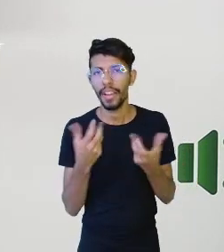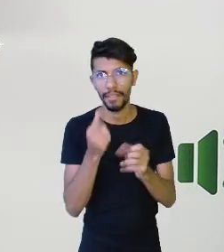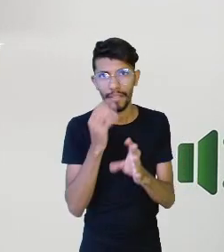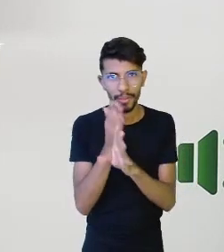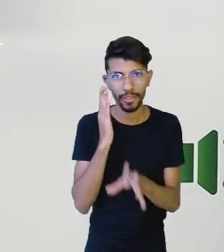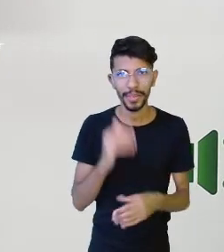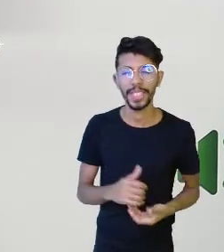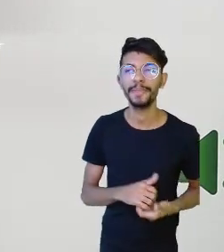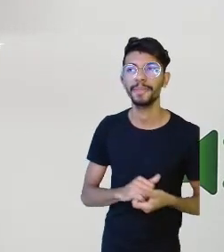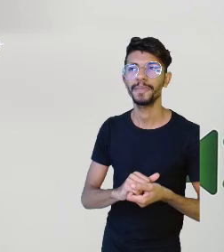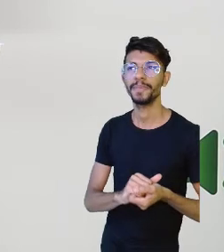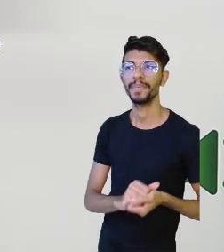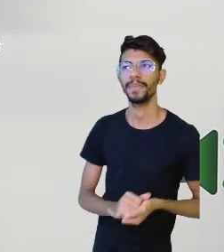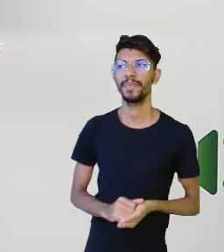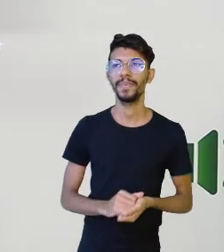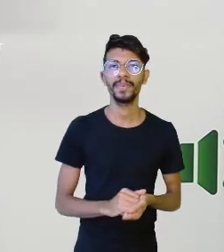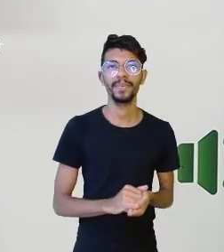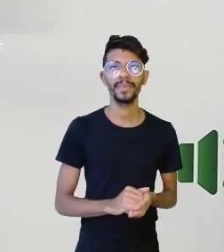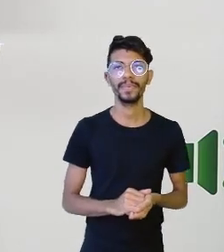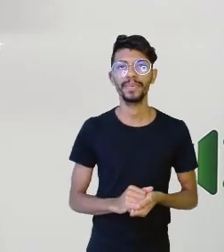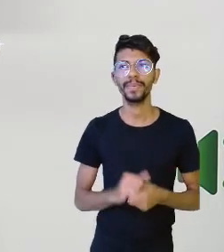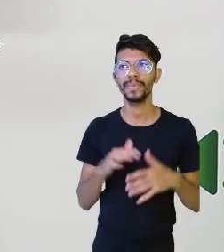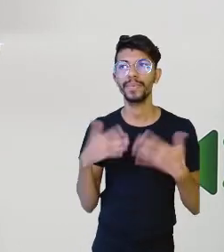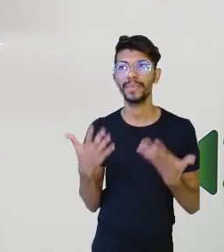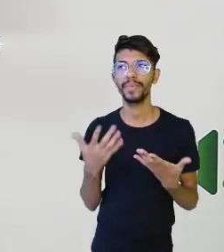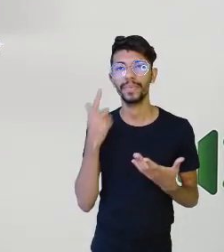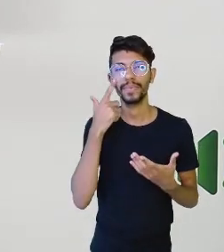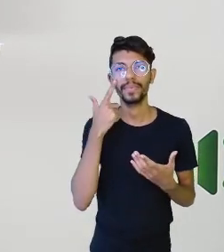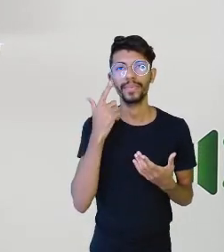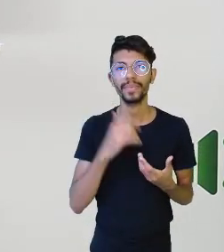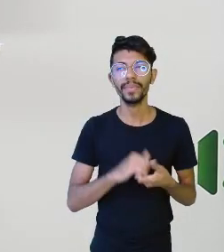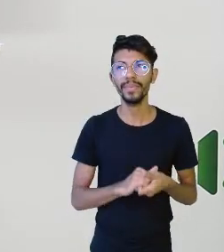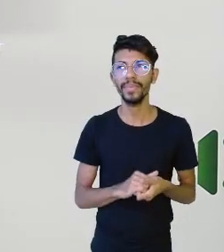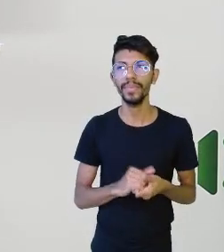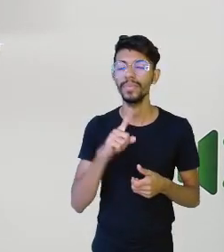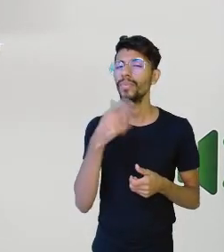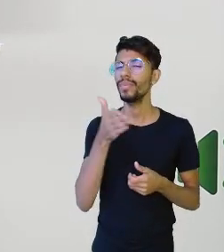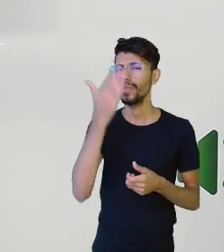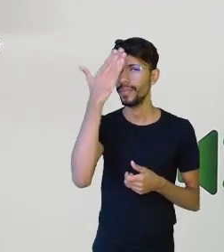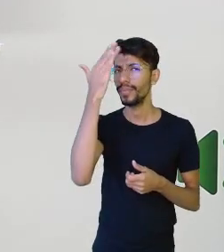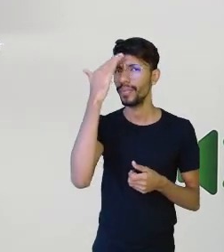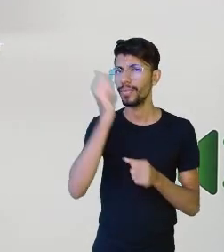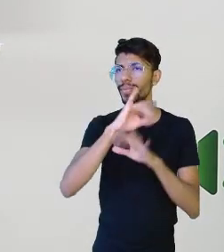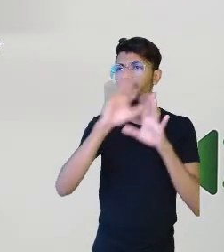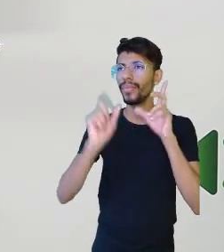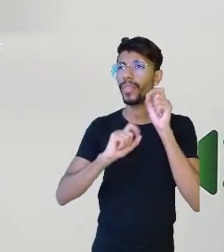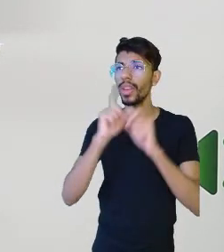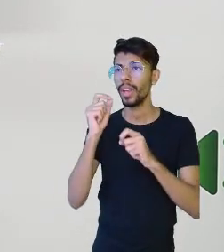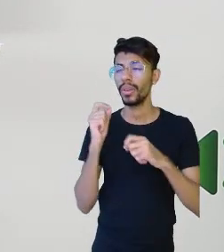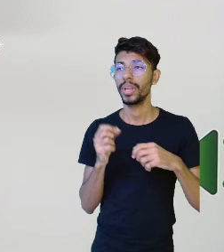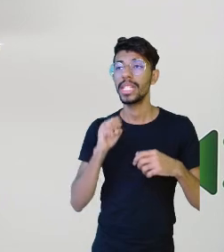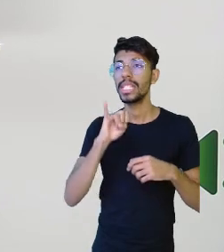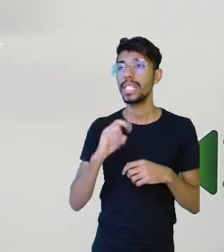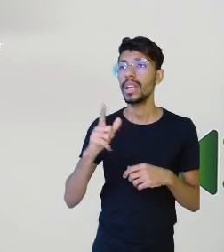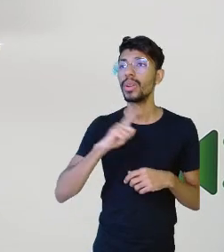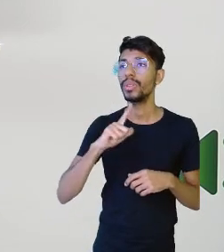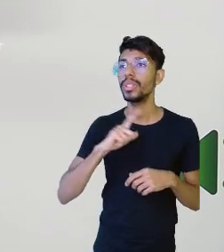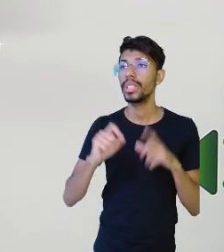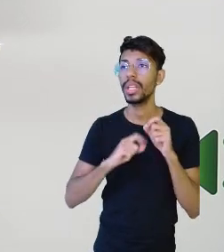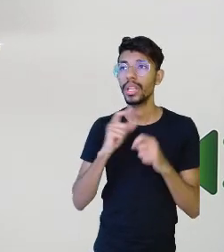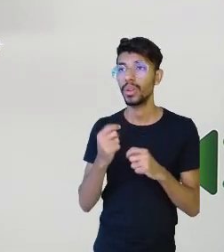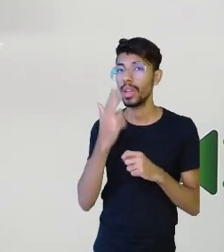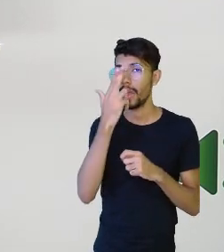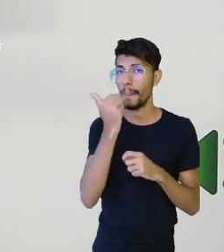descobrir. Ó, a gente já entendeu que se eu tenho o